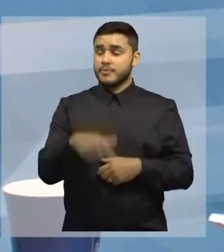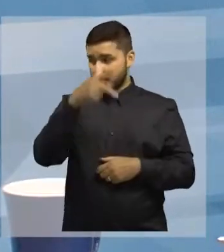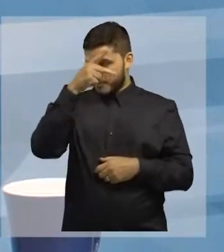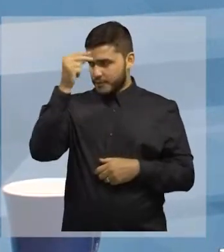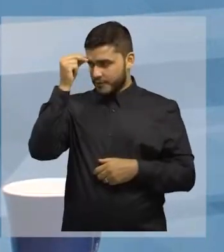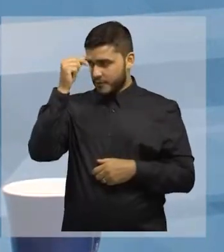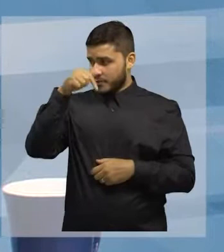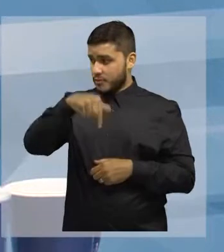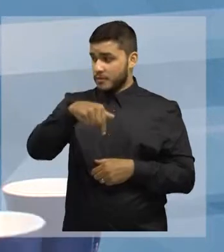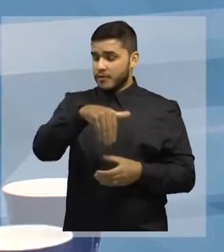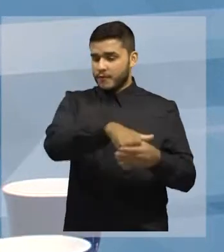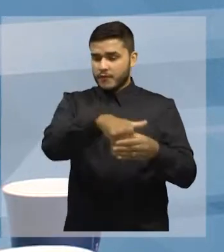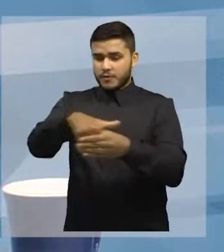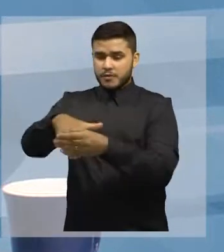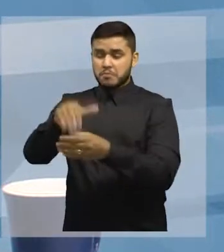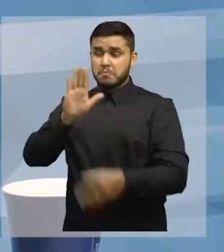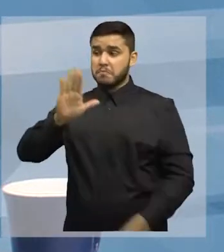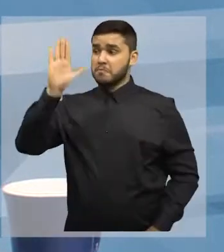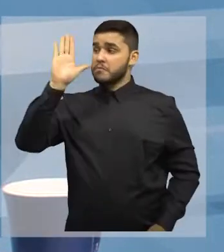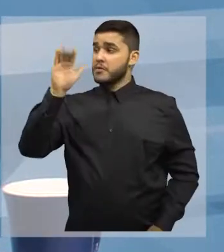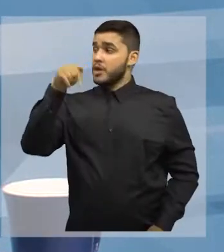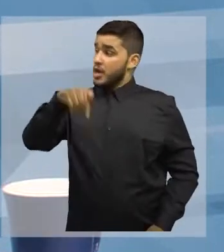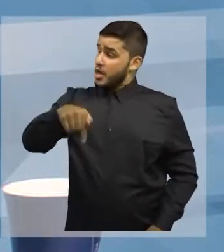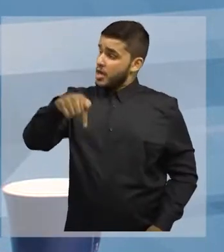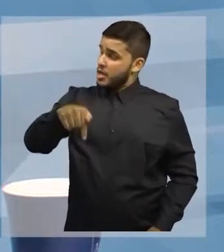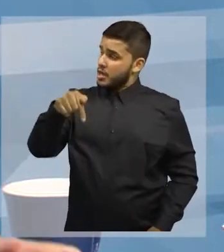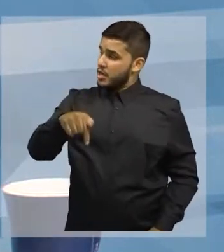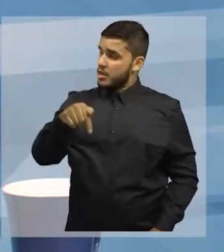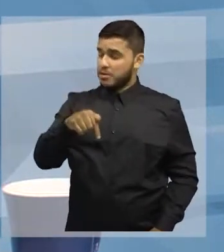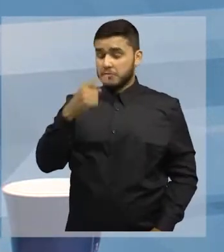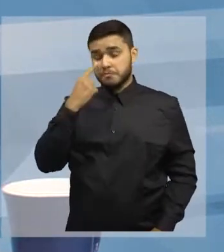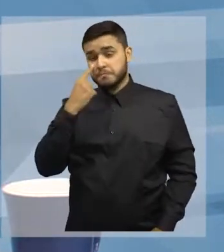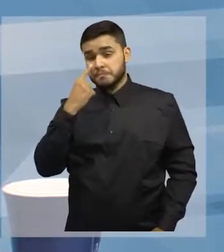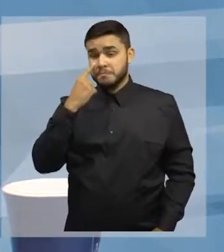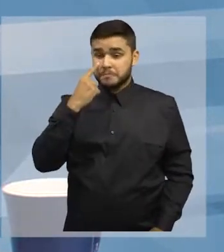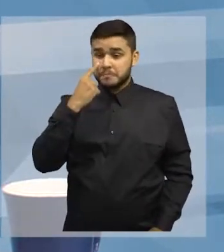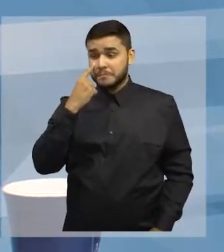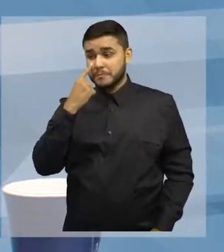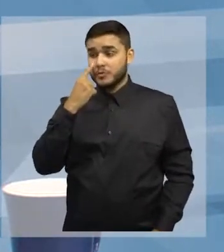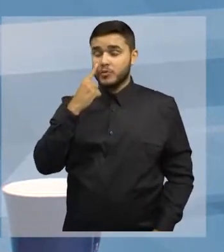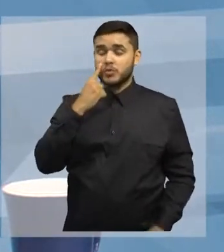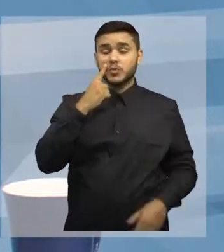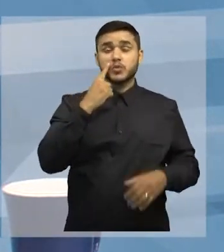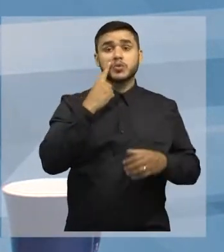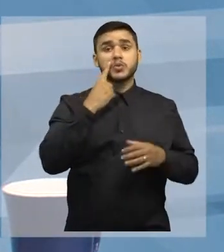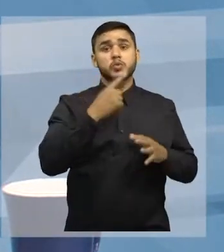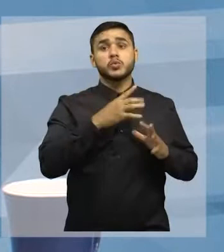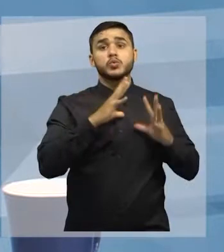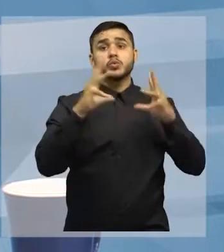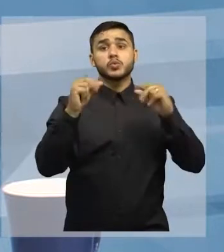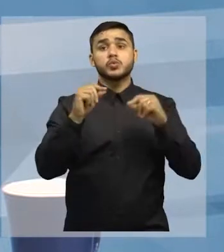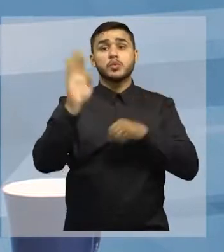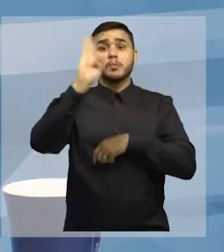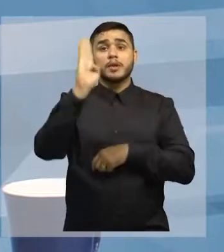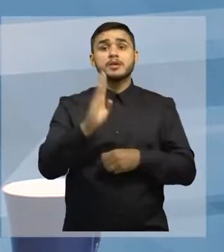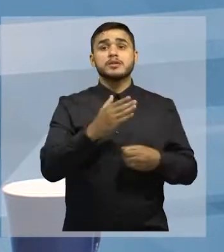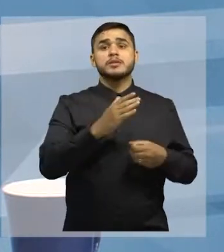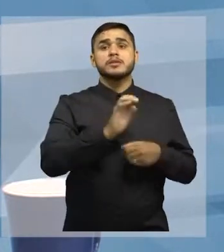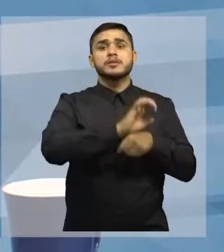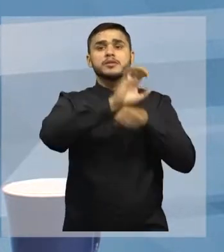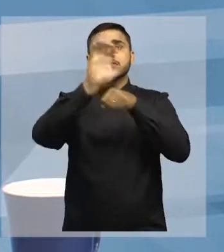grande teste para se saber efetivamente se o presidente tem ou não liderança a partir das eleições dos